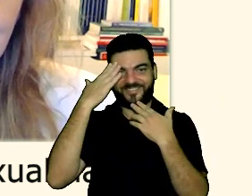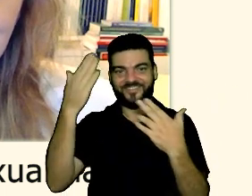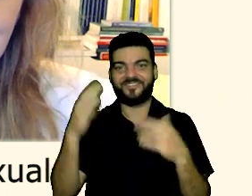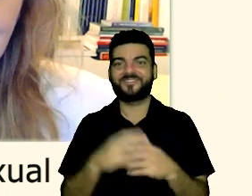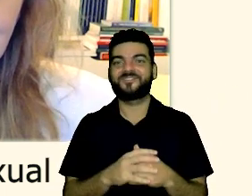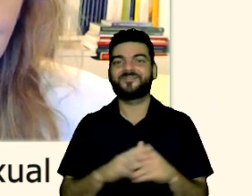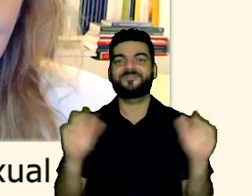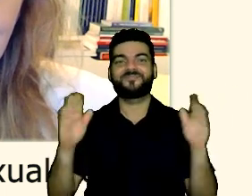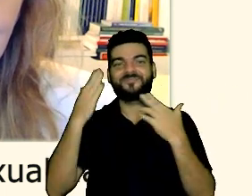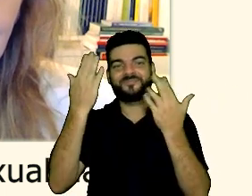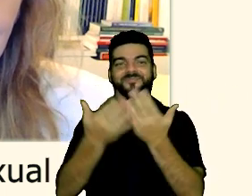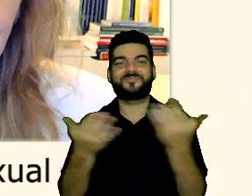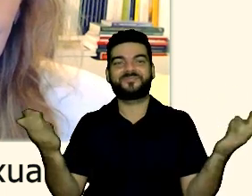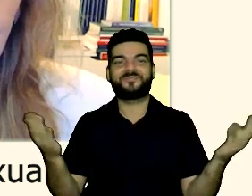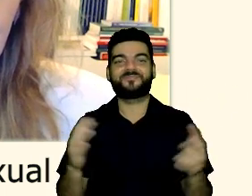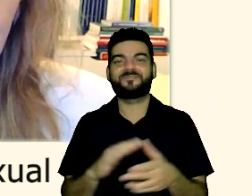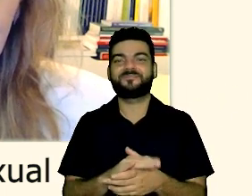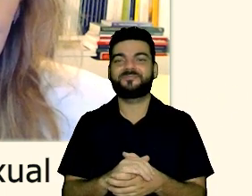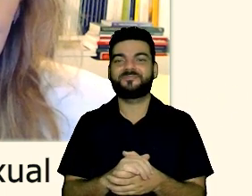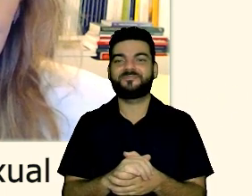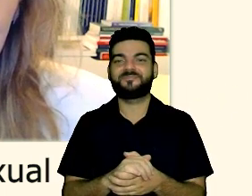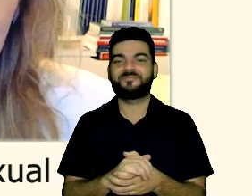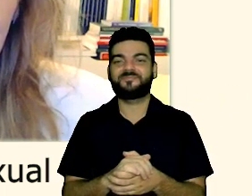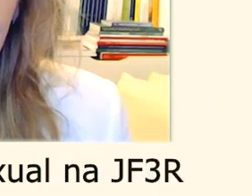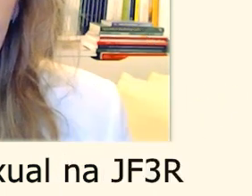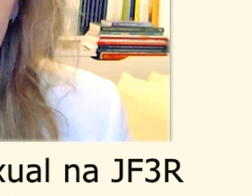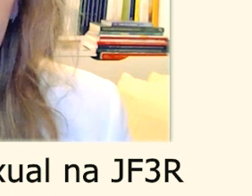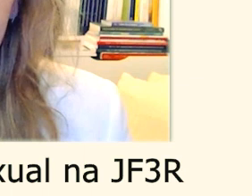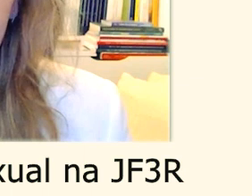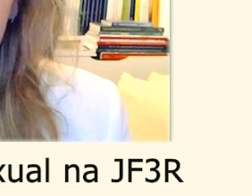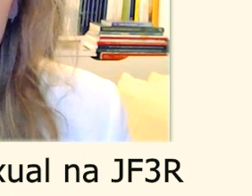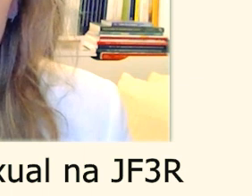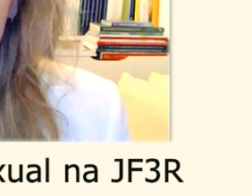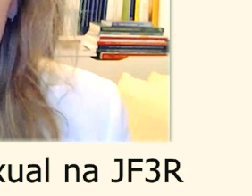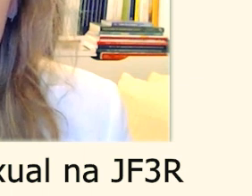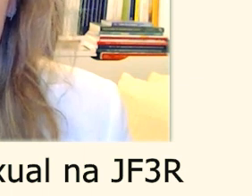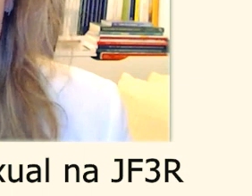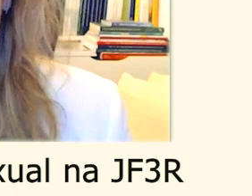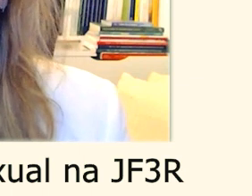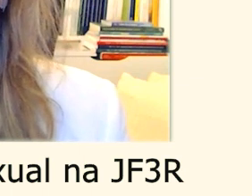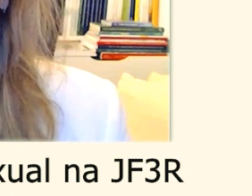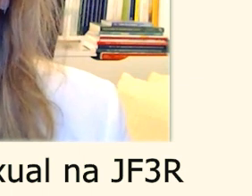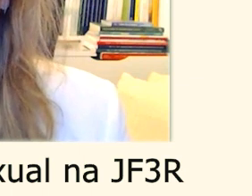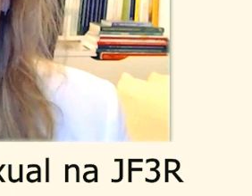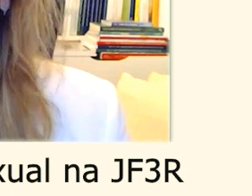convido, então, a todos que nos acompanhem também amanhã. É muito boa noite já, não é?